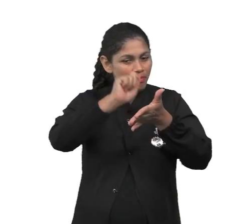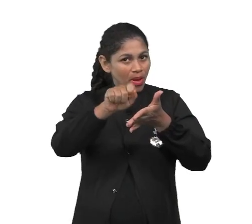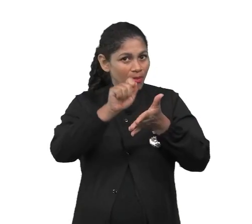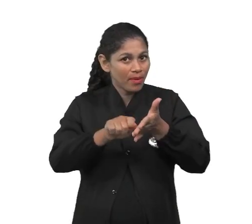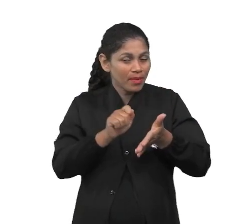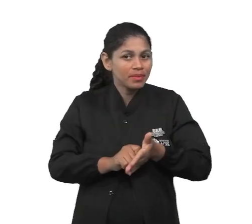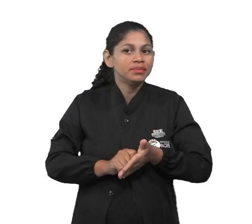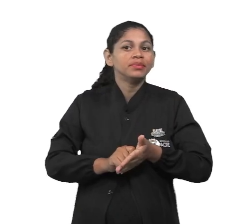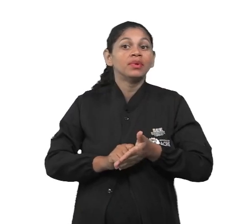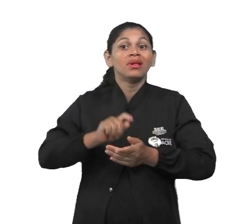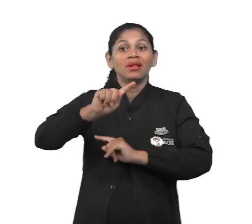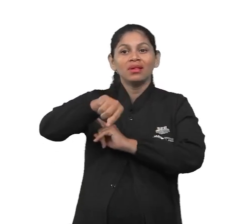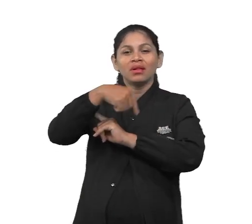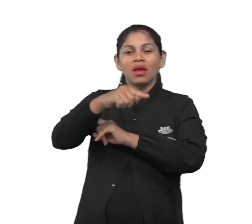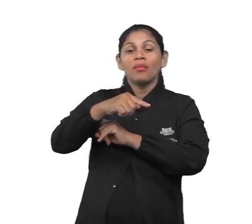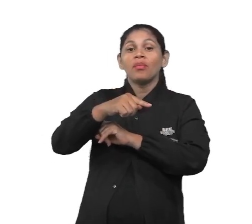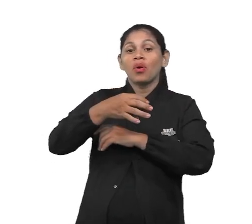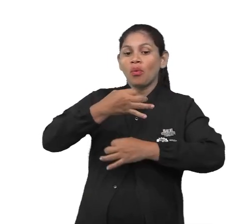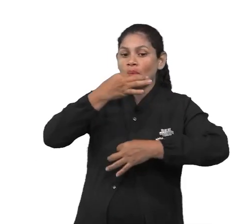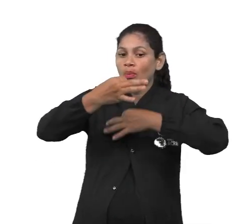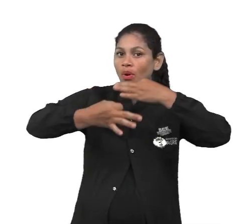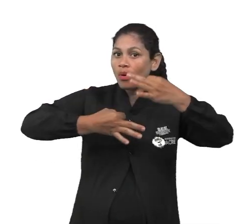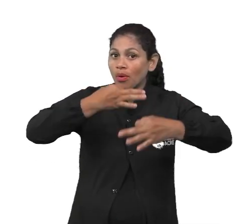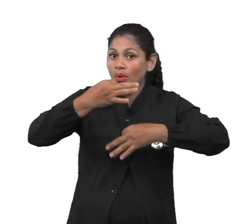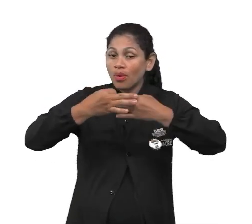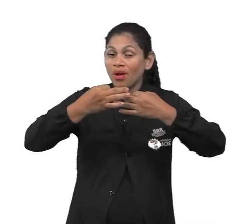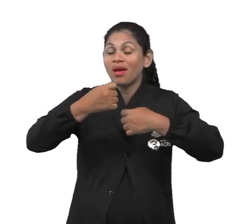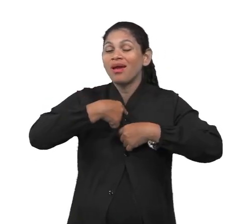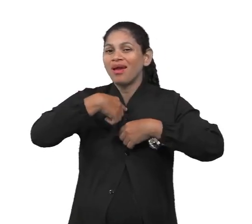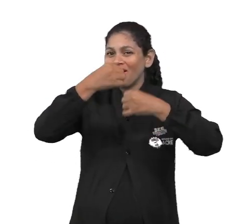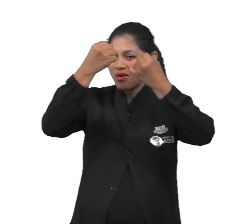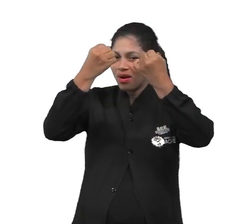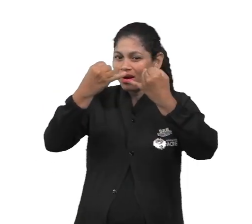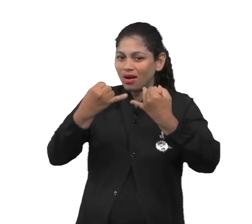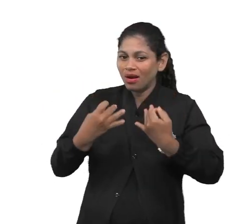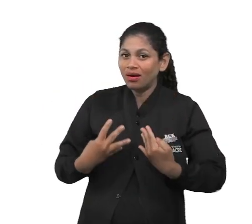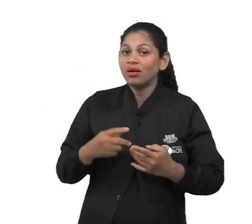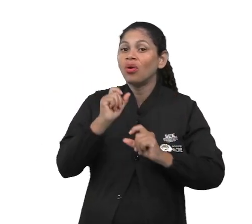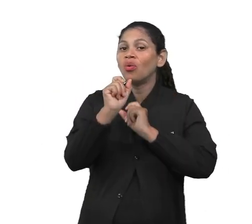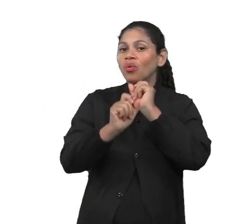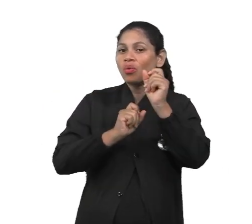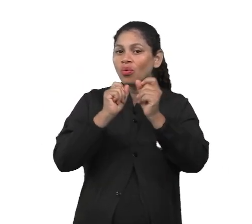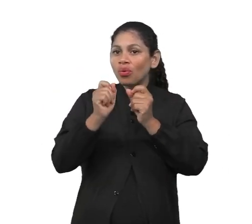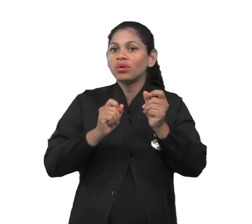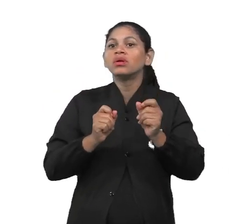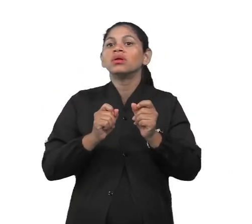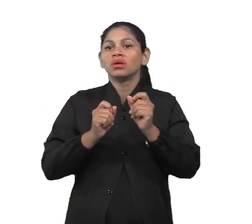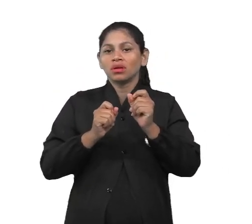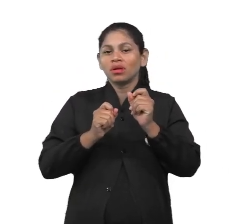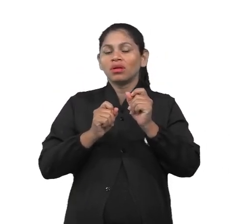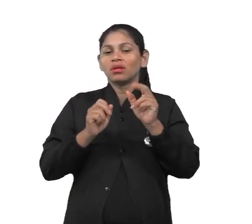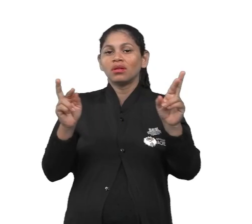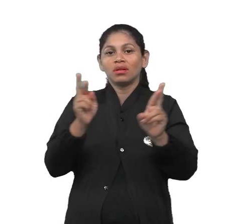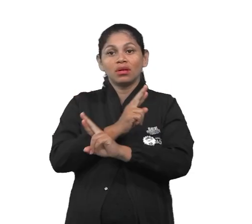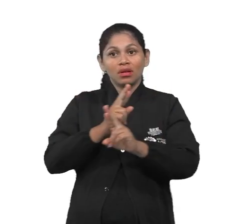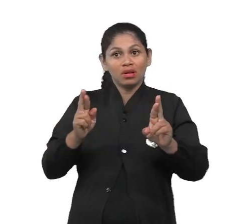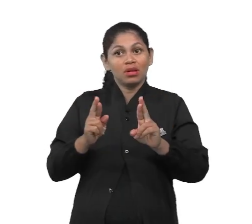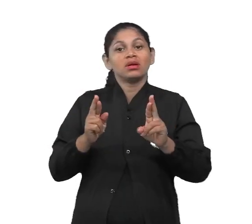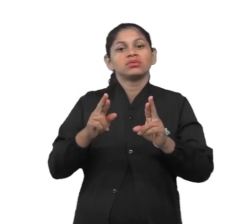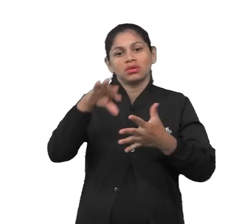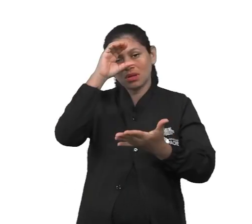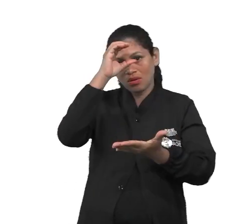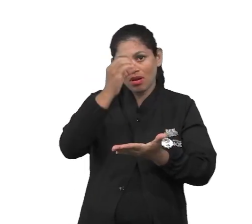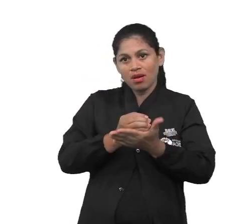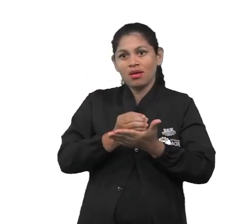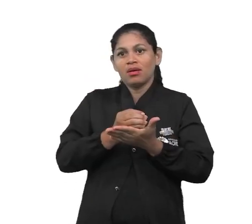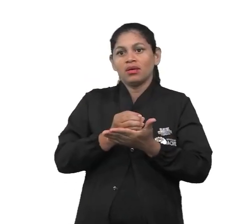a argumentação. Aqui eu vou explicar o que o meu repertório tem a ver com a minha tese.